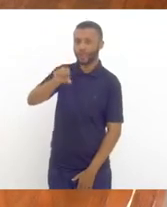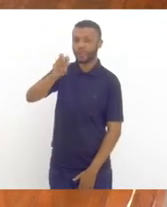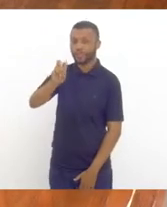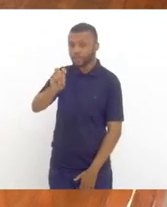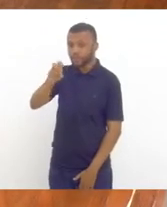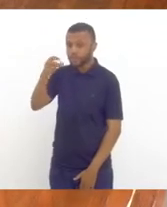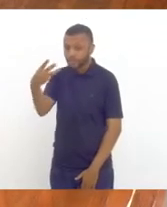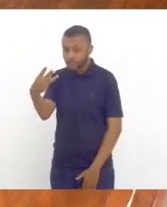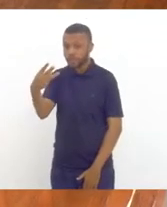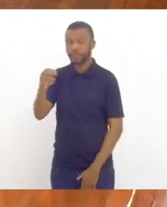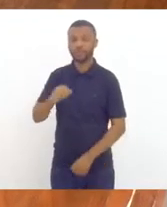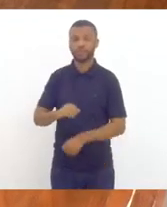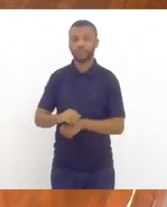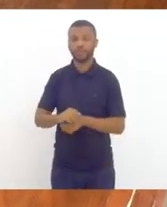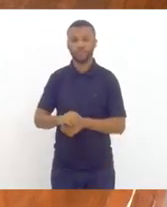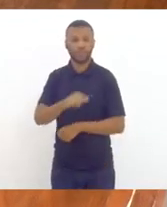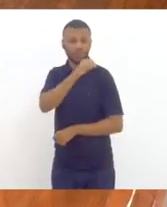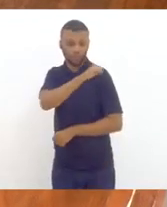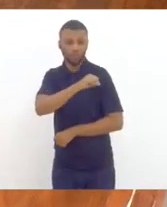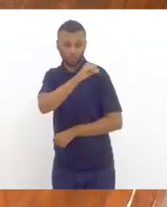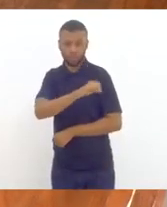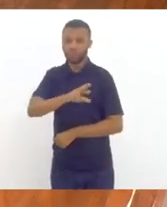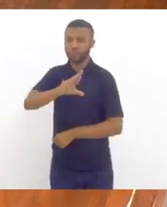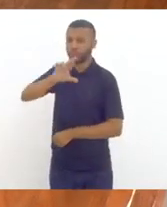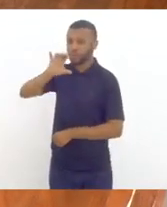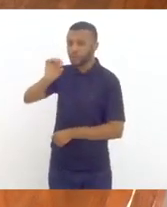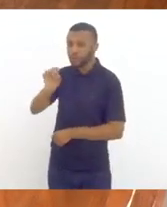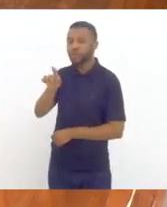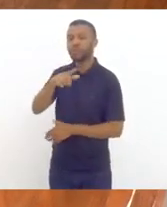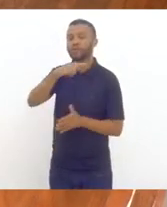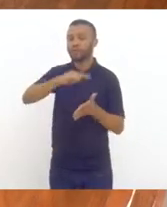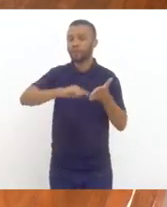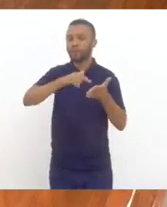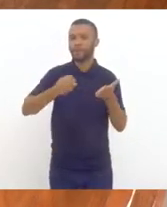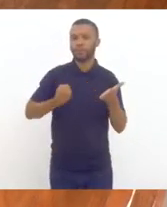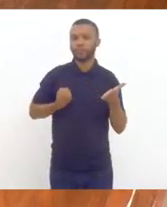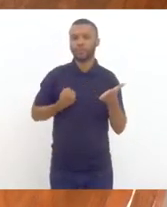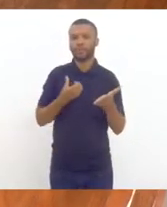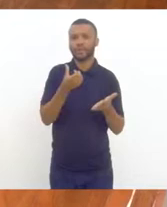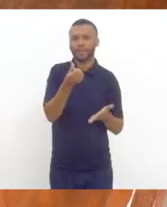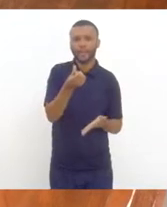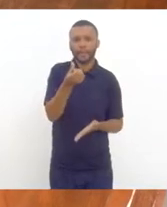401.953 do Rio de Janeiro, documento